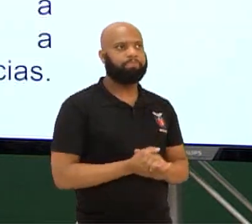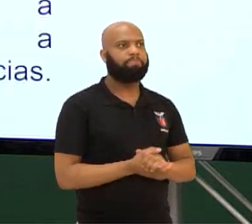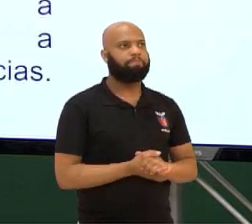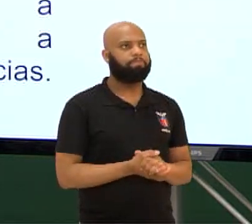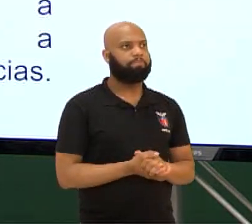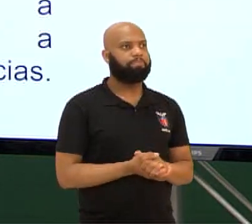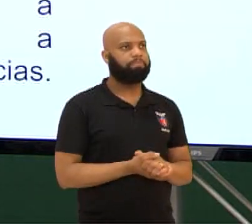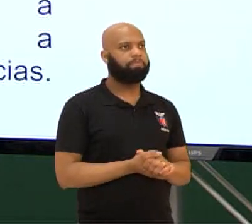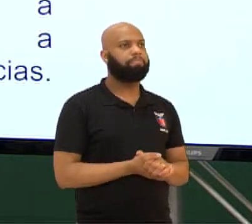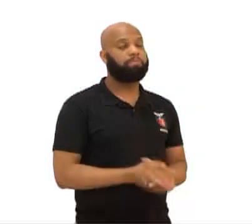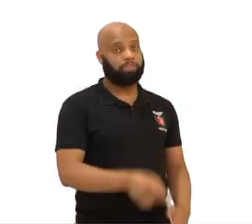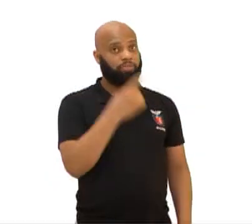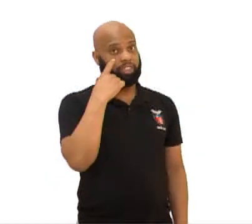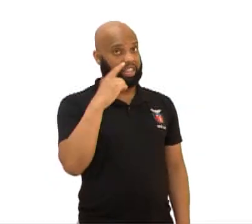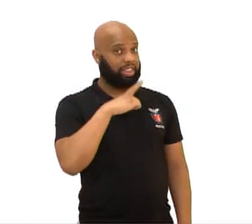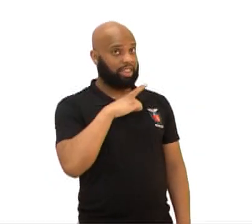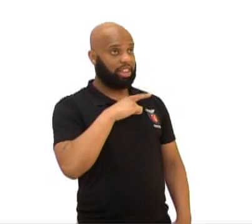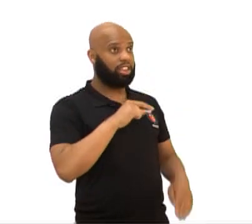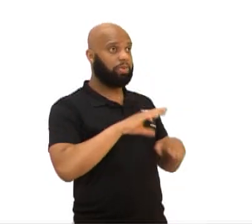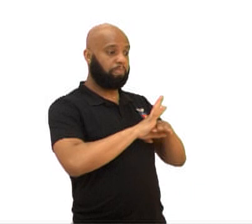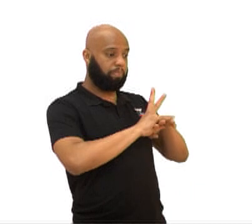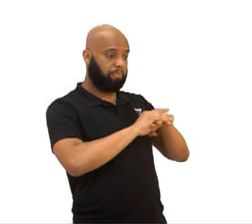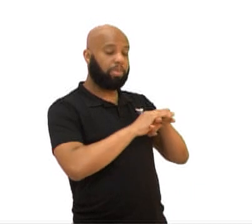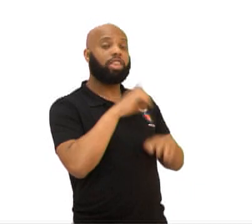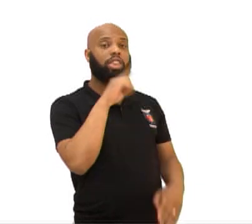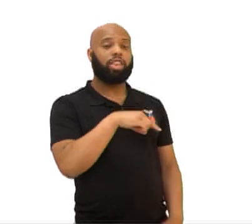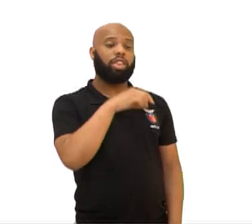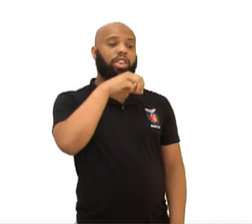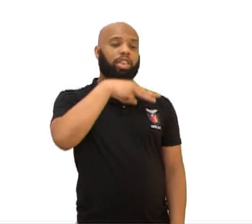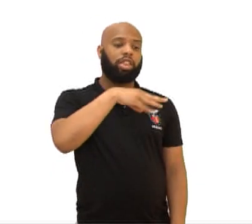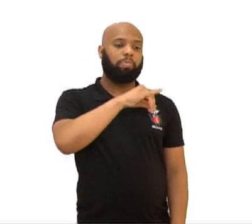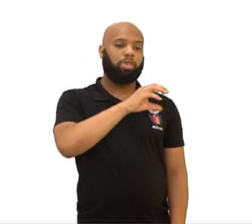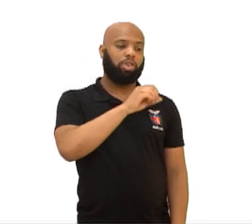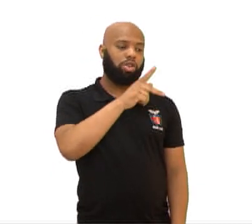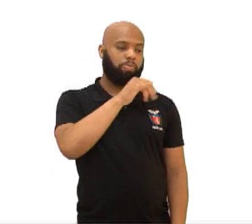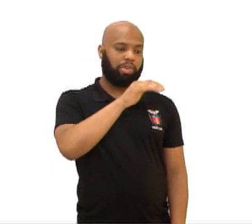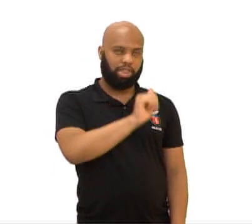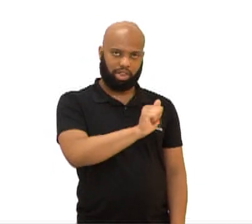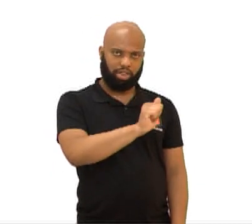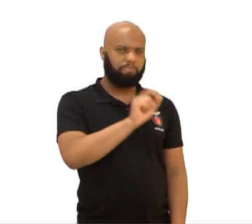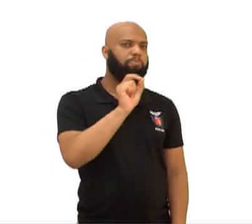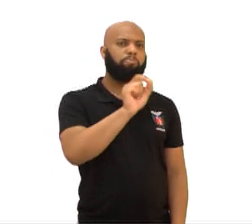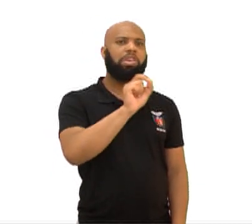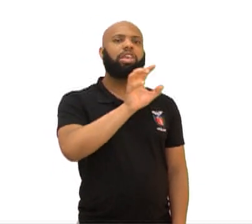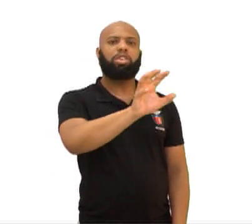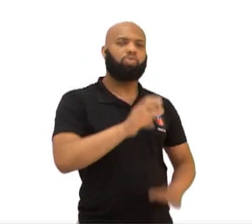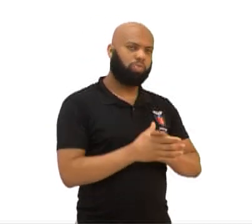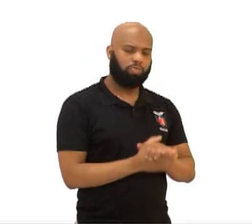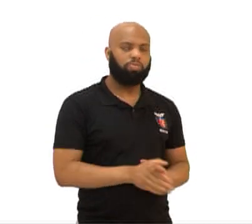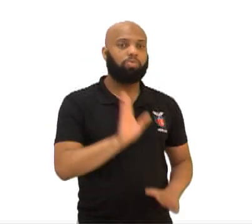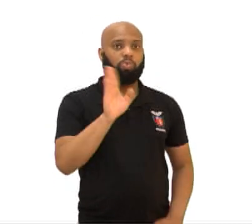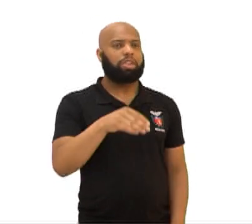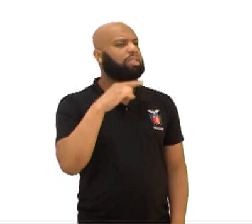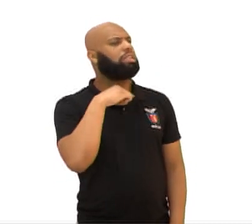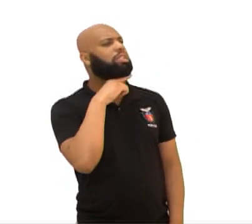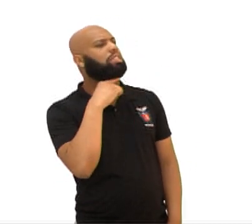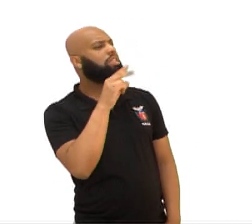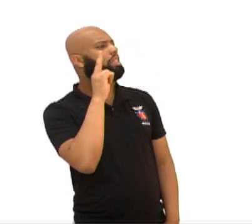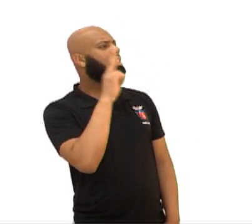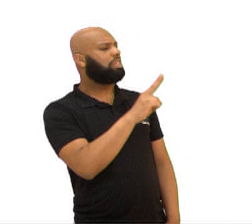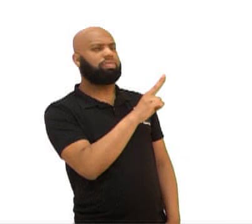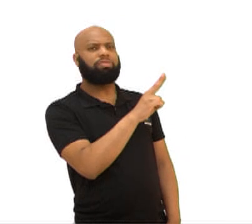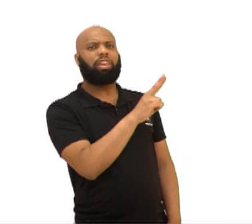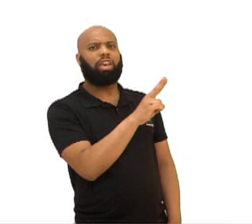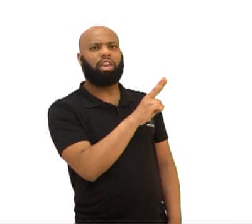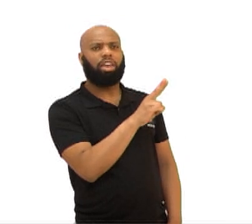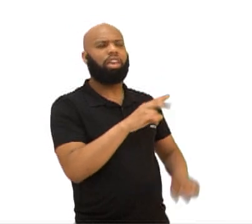então. Ó, temos o primeiro contexto que é miopia. Então, assim, a miopia, o que você vai ter ali? É a dificuldade de você estar vendo.